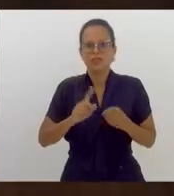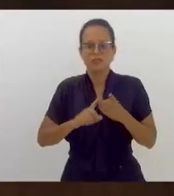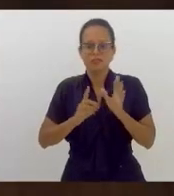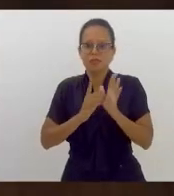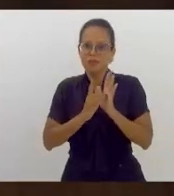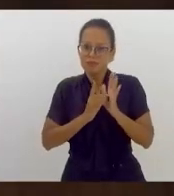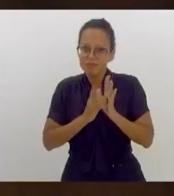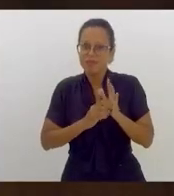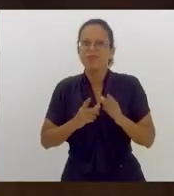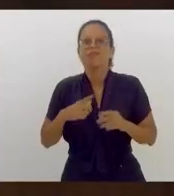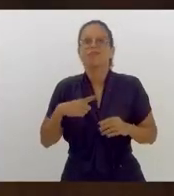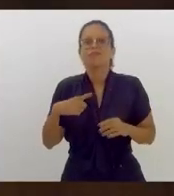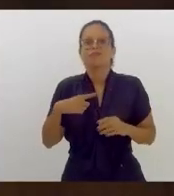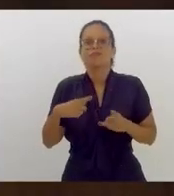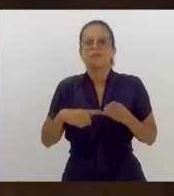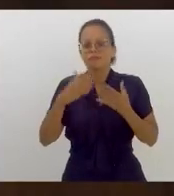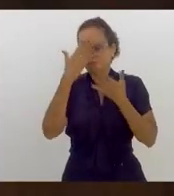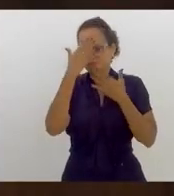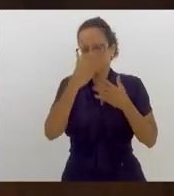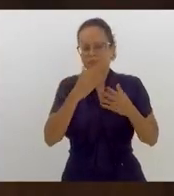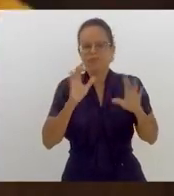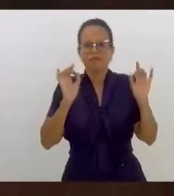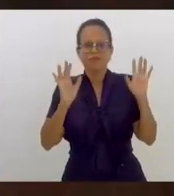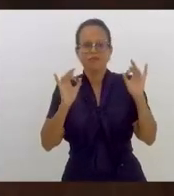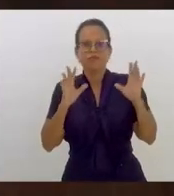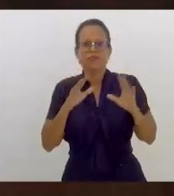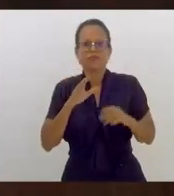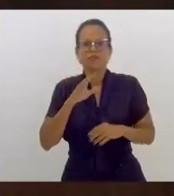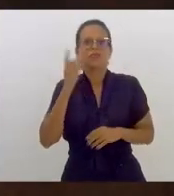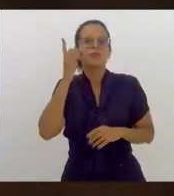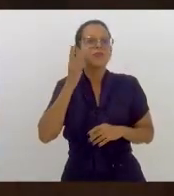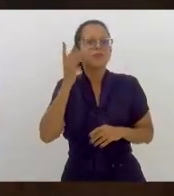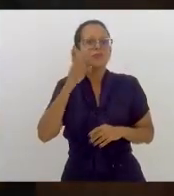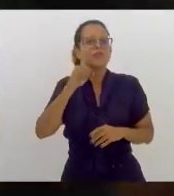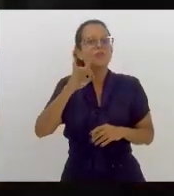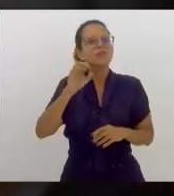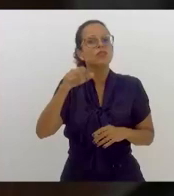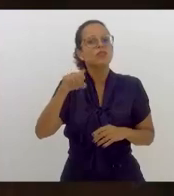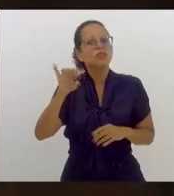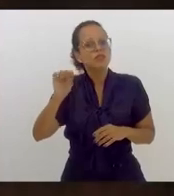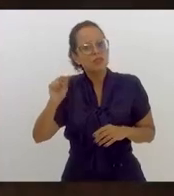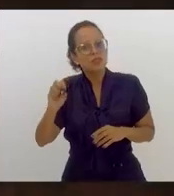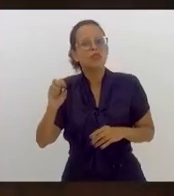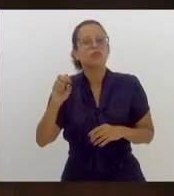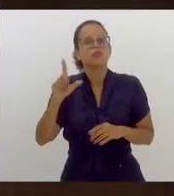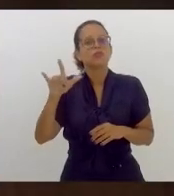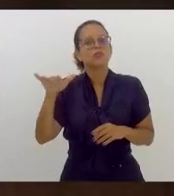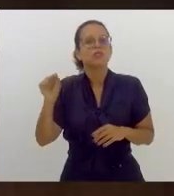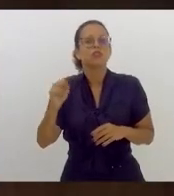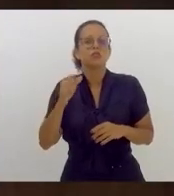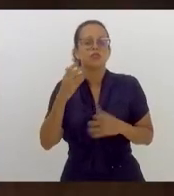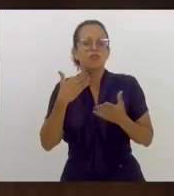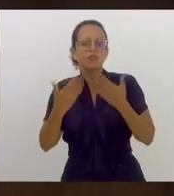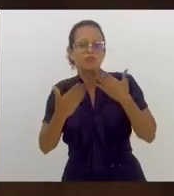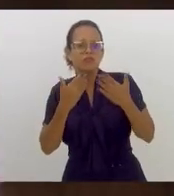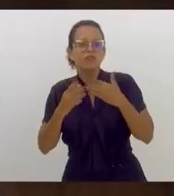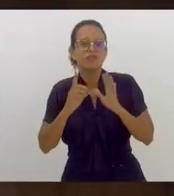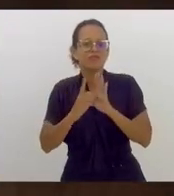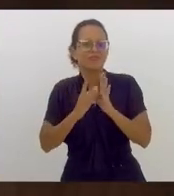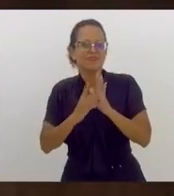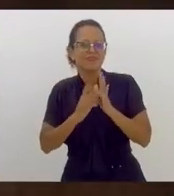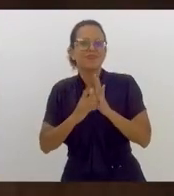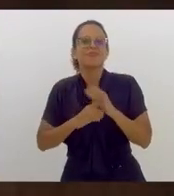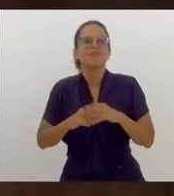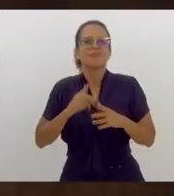quero agradecer especialmente ao deputado Dionísio Lins, que nos ajudou nesse diálogo com o DETRAN. Então, há diversas instituições,